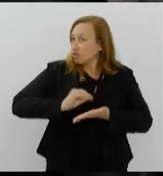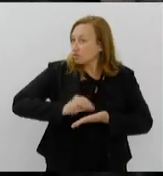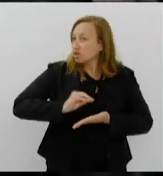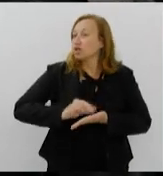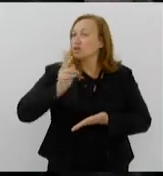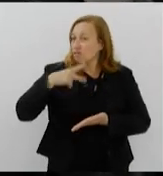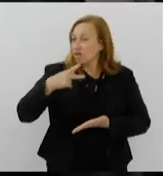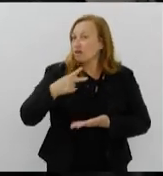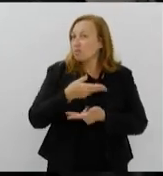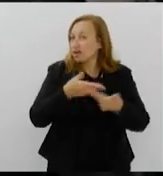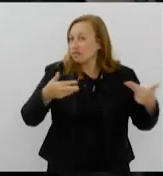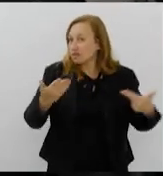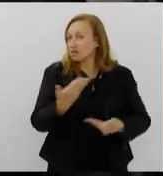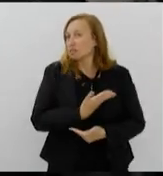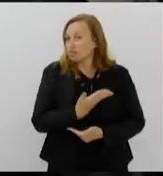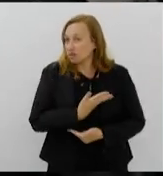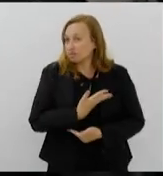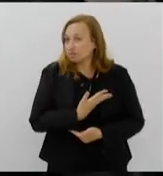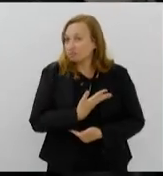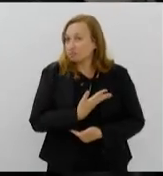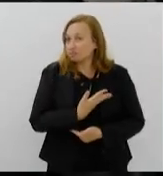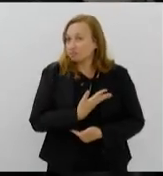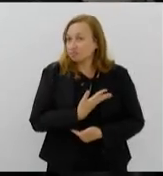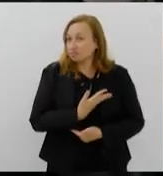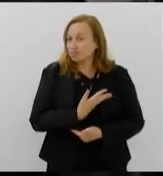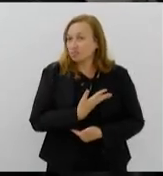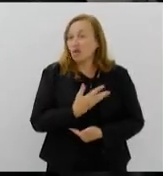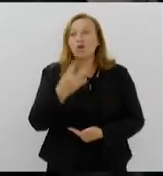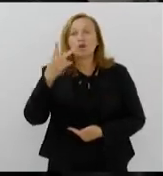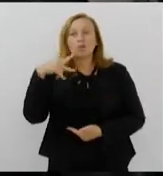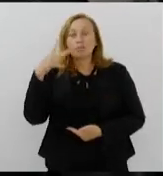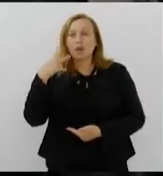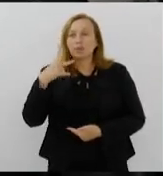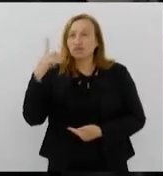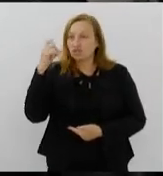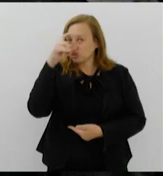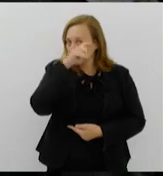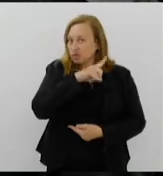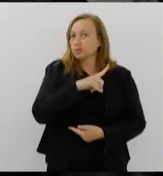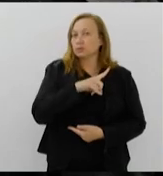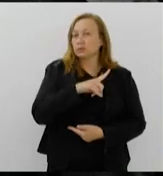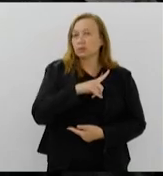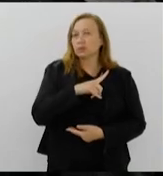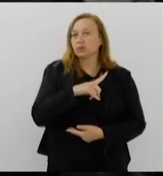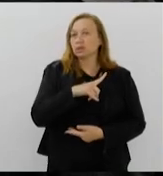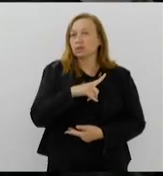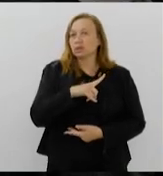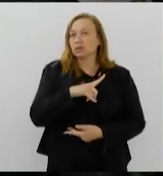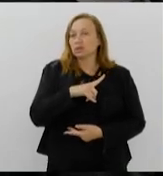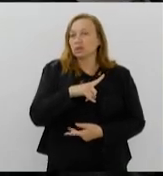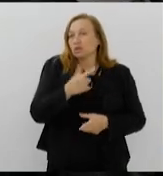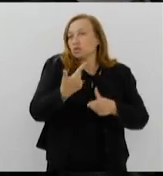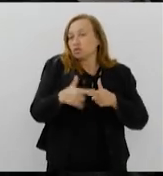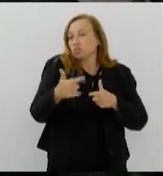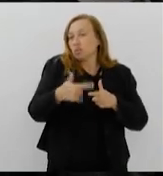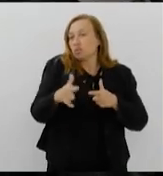falei para muitos colegas, o parlamento está tão difícil que a situação está atacando mais do que a oposição. A